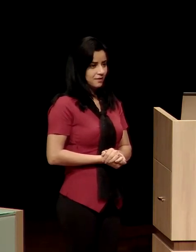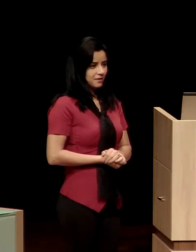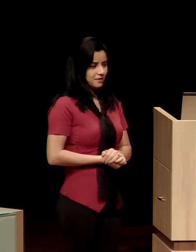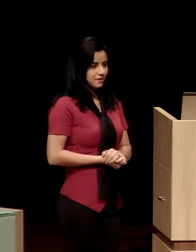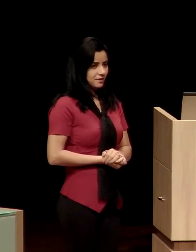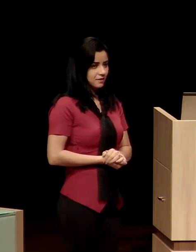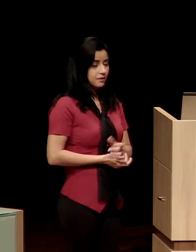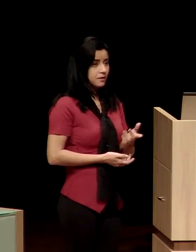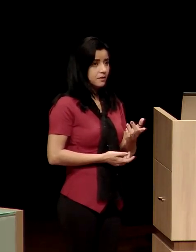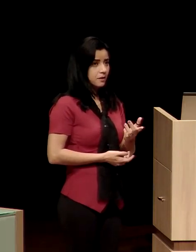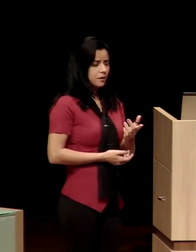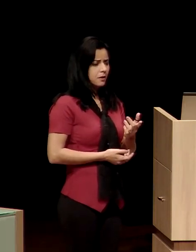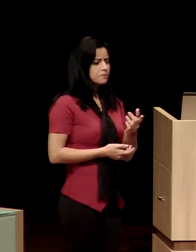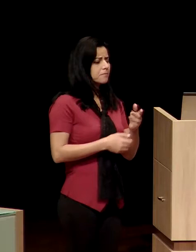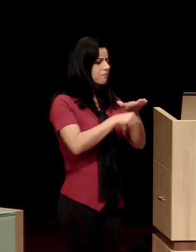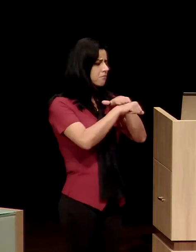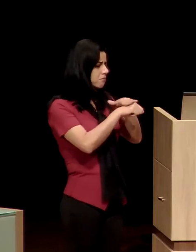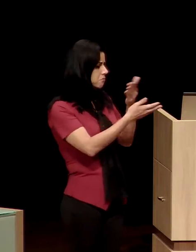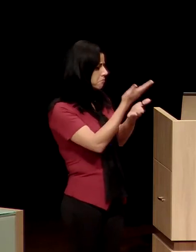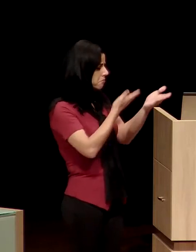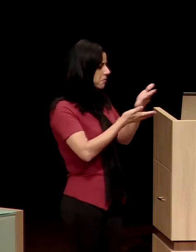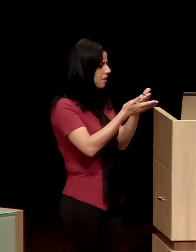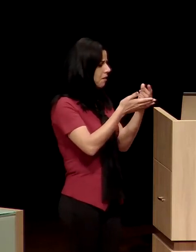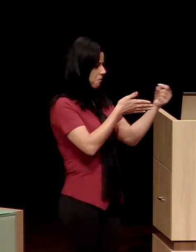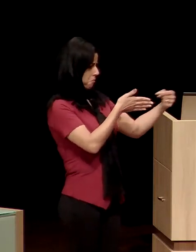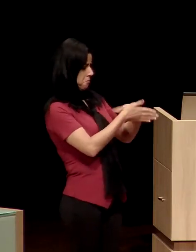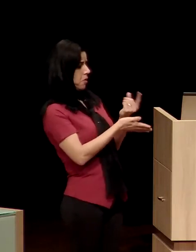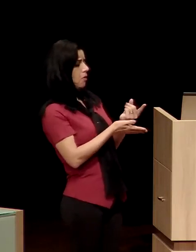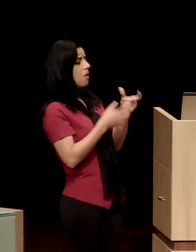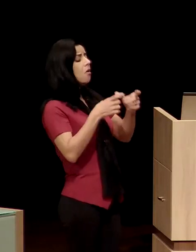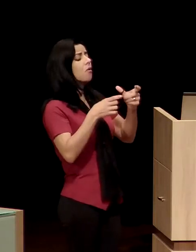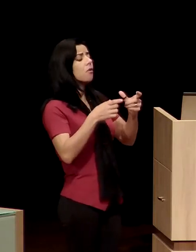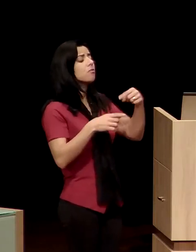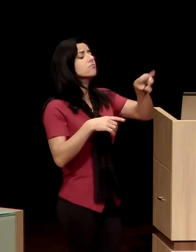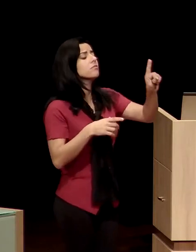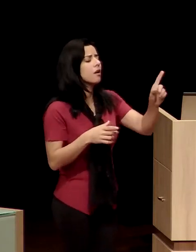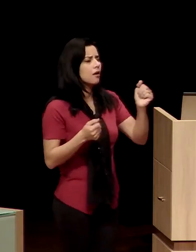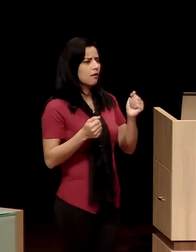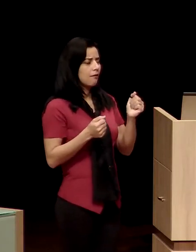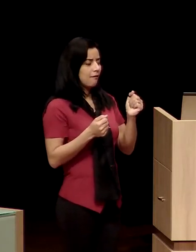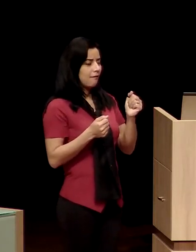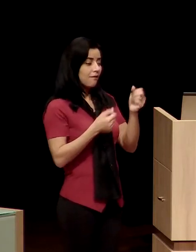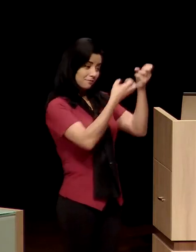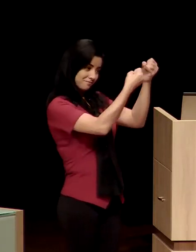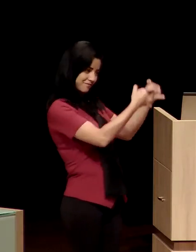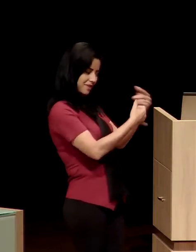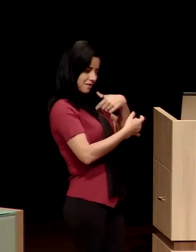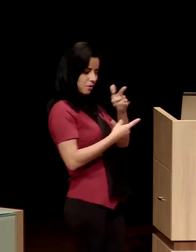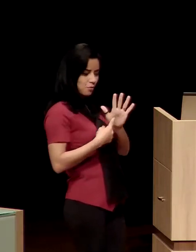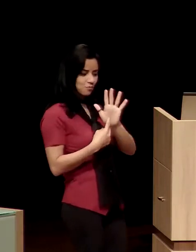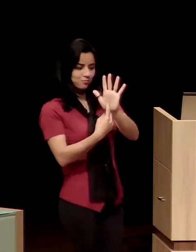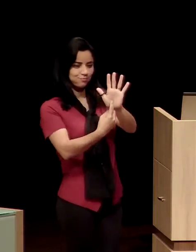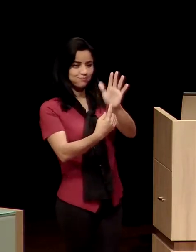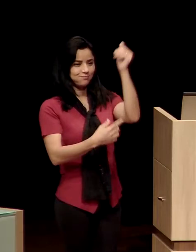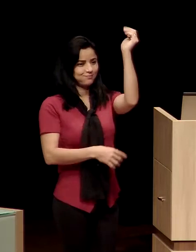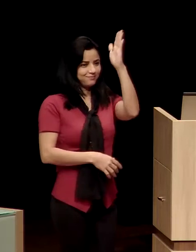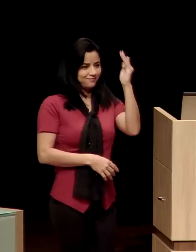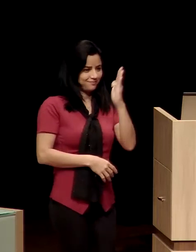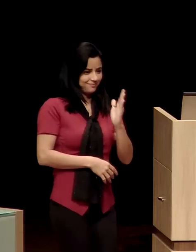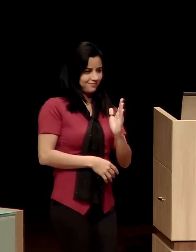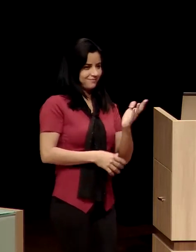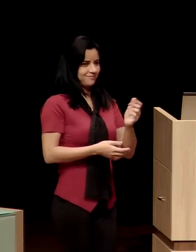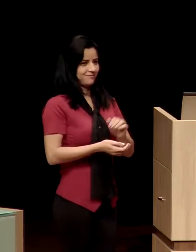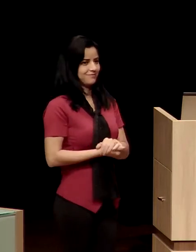there. Ele me perguntou onde eu estava indo. Eu falei para ele que eu iria fazer uma apresentação lá no Brasil. He asked